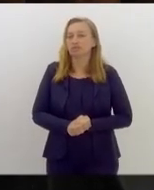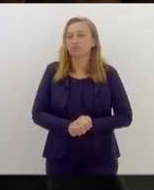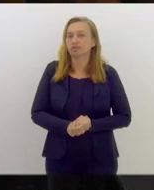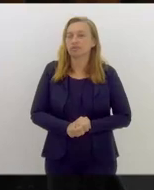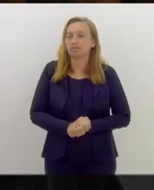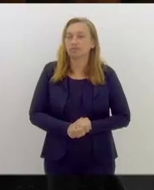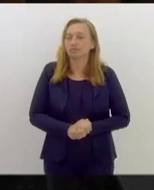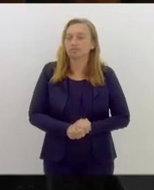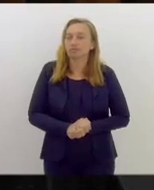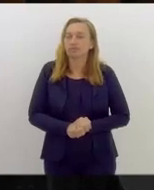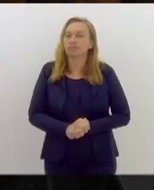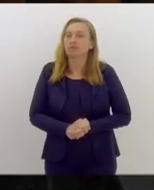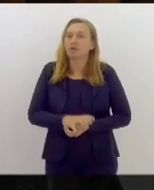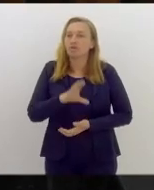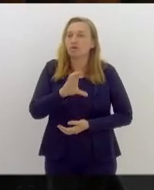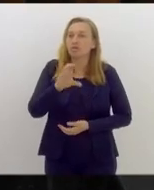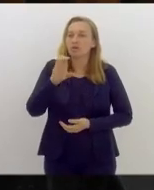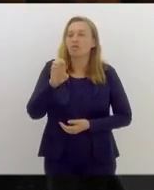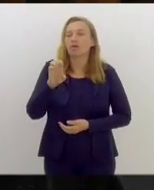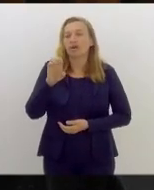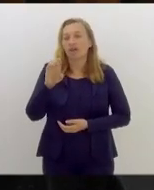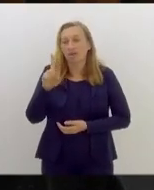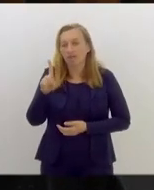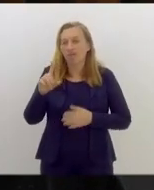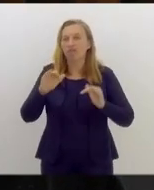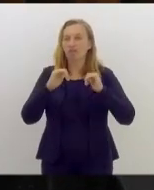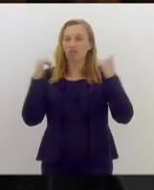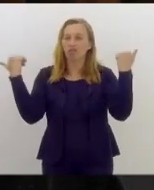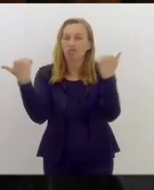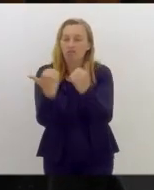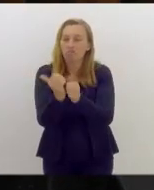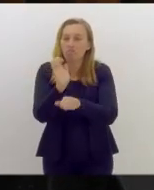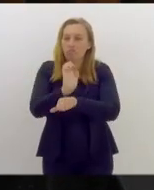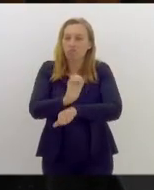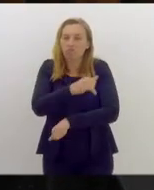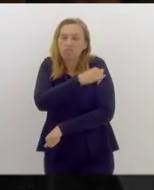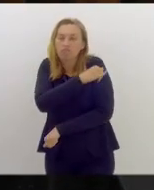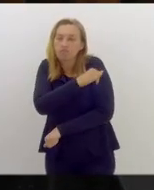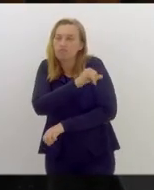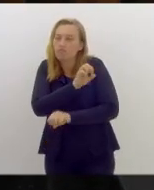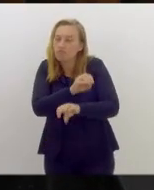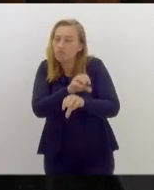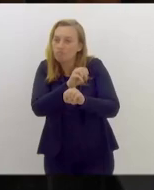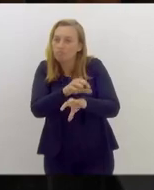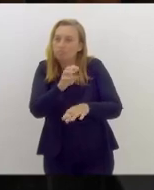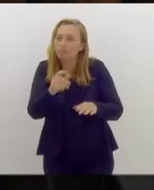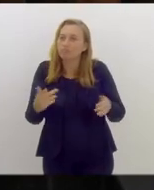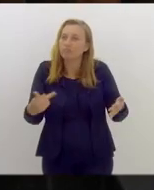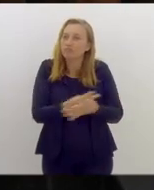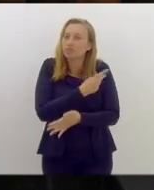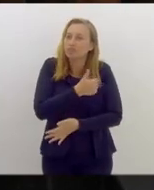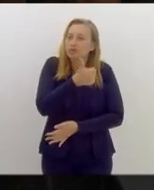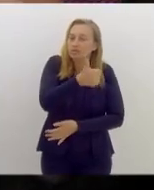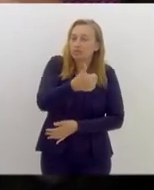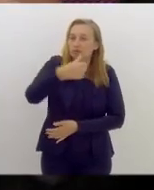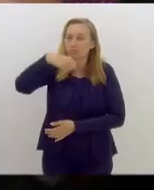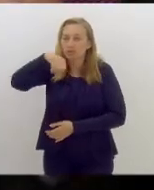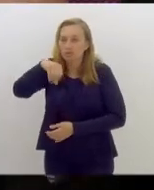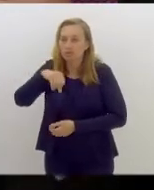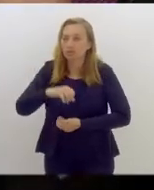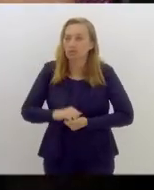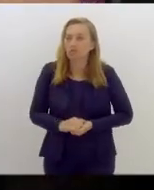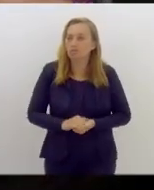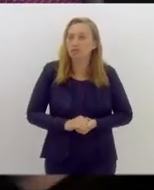oriundo do terceiro COED, do Congresso Estadual de Educação, que aconteceu, Luiz Paulo, em 2019.